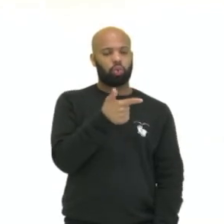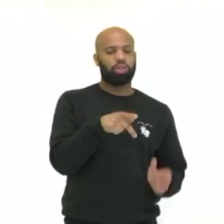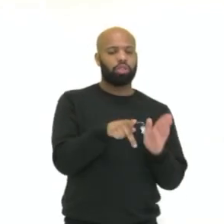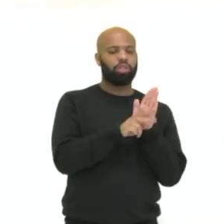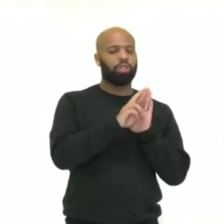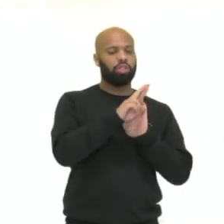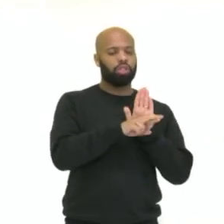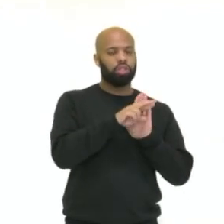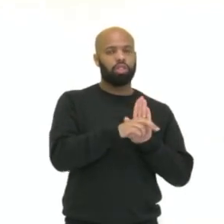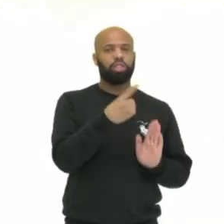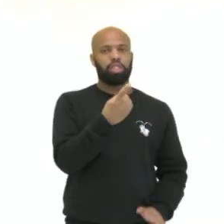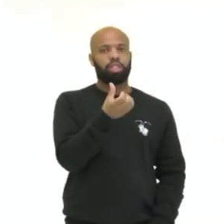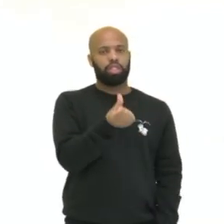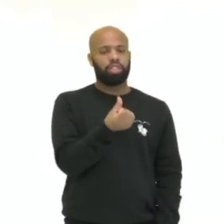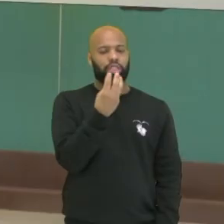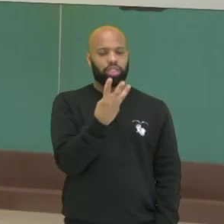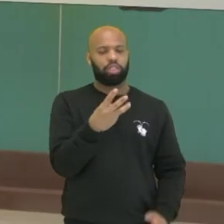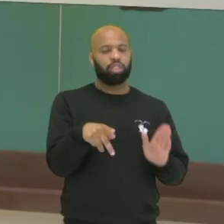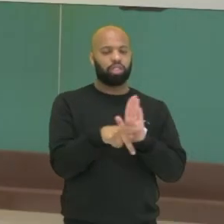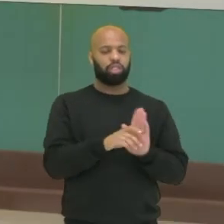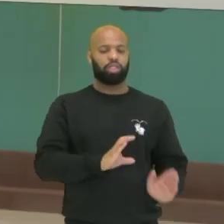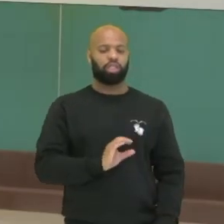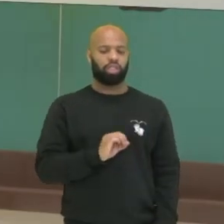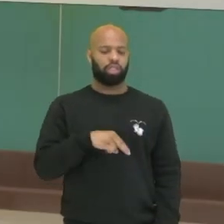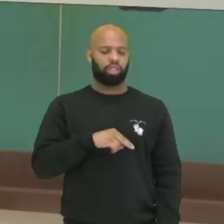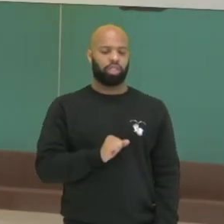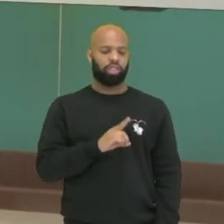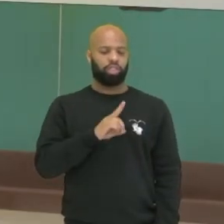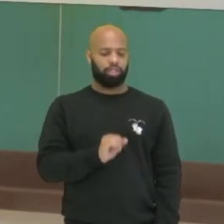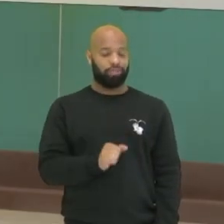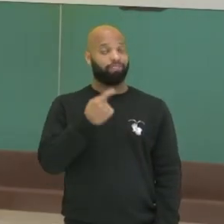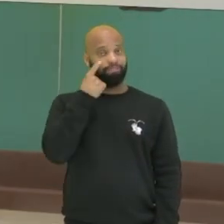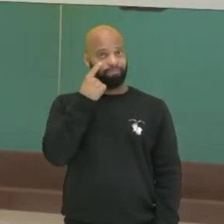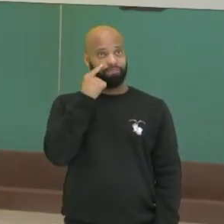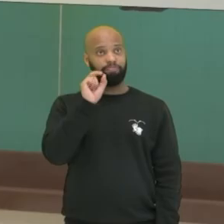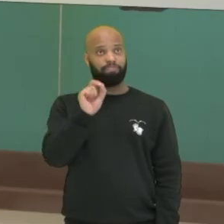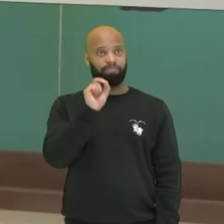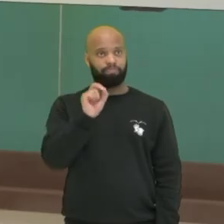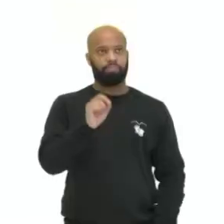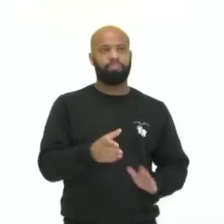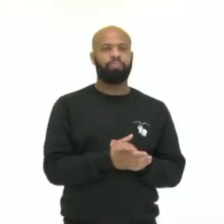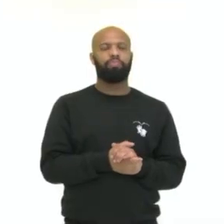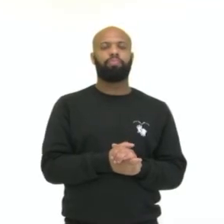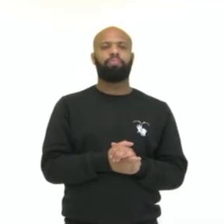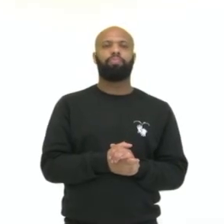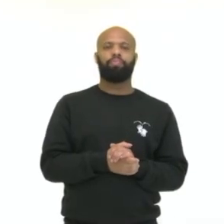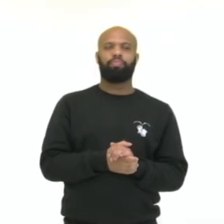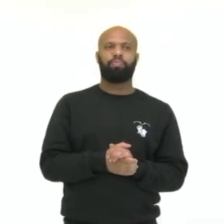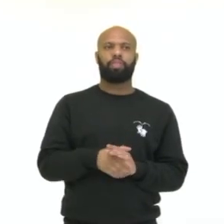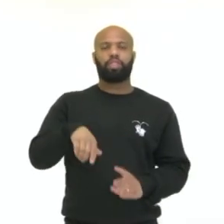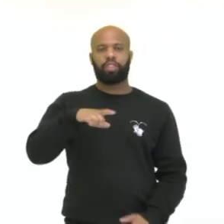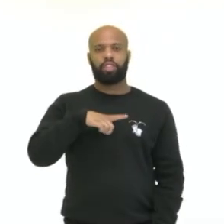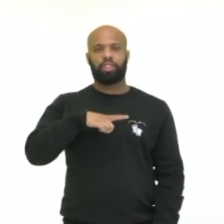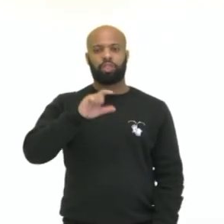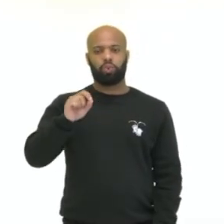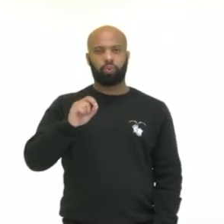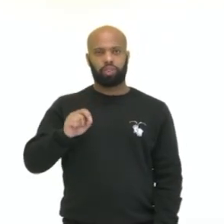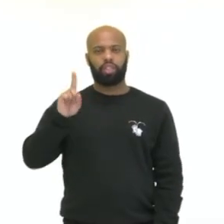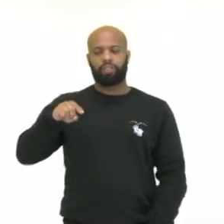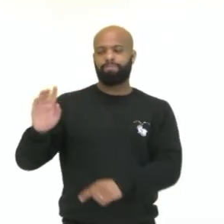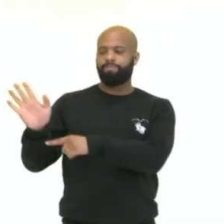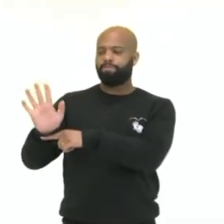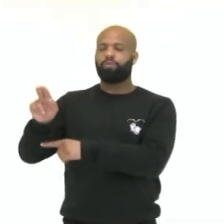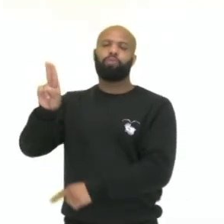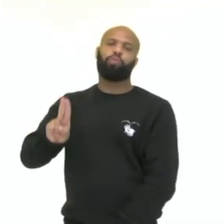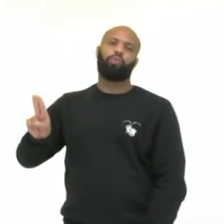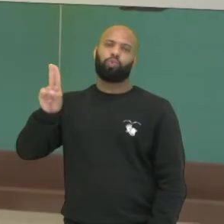resolução 163 do CONANDA. Observe quais lá são, então. Representação de crianças, então, garoto, uma